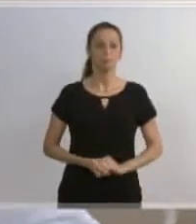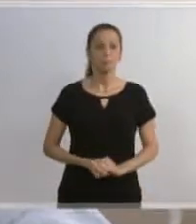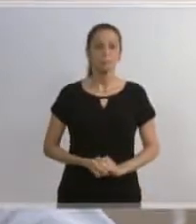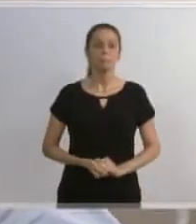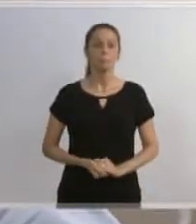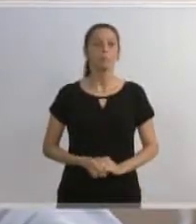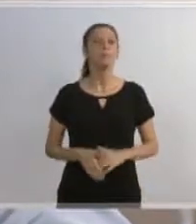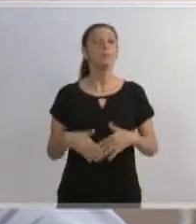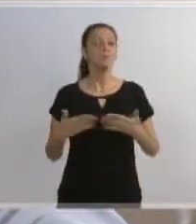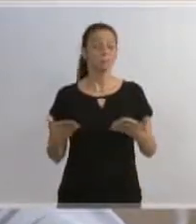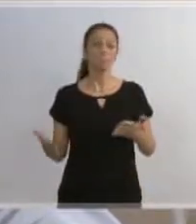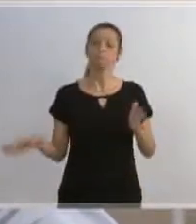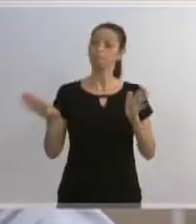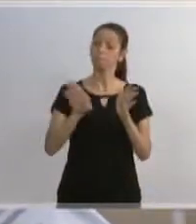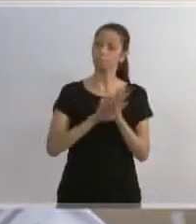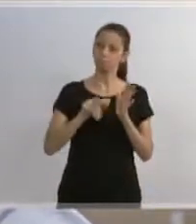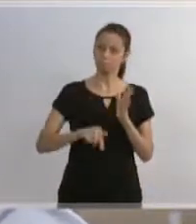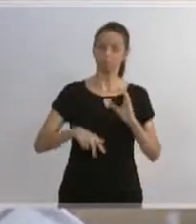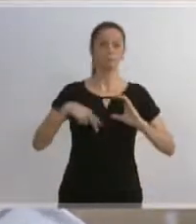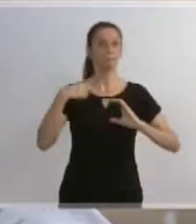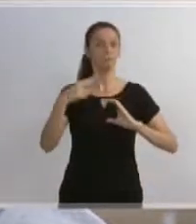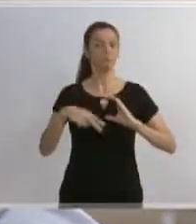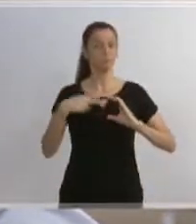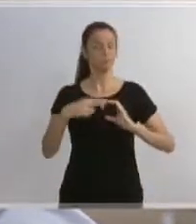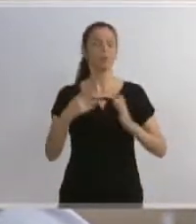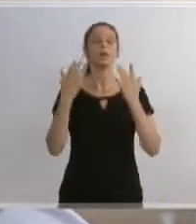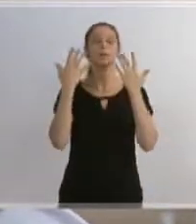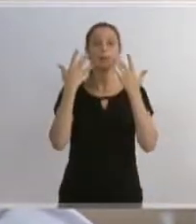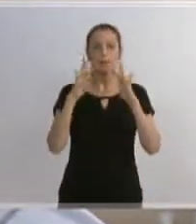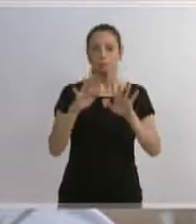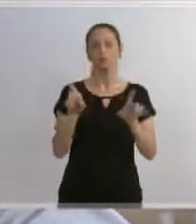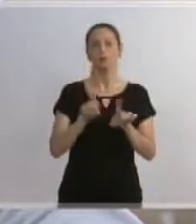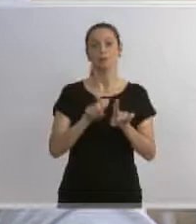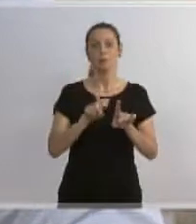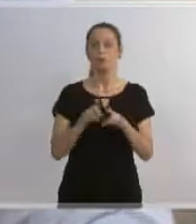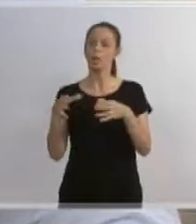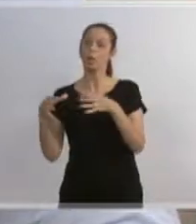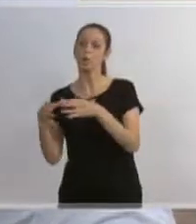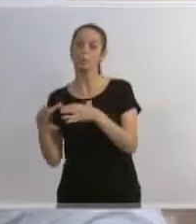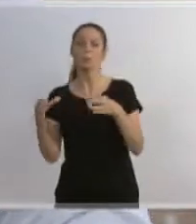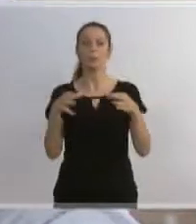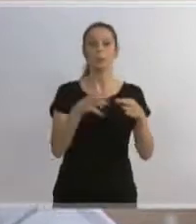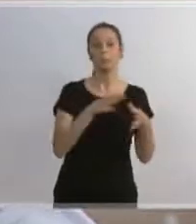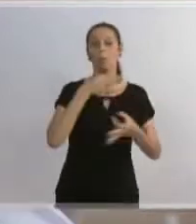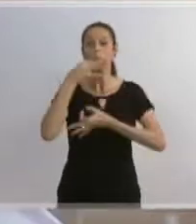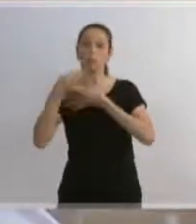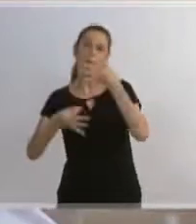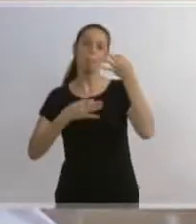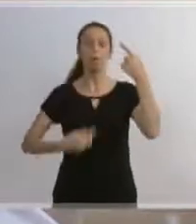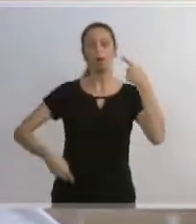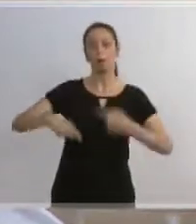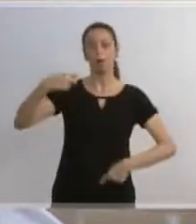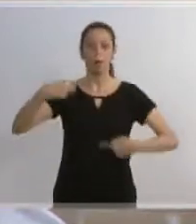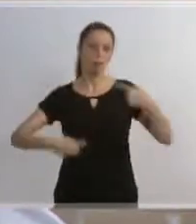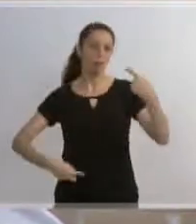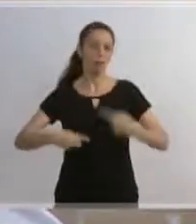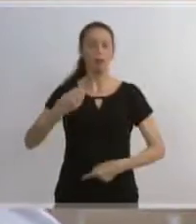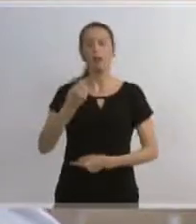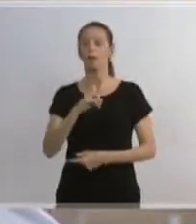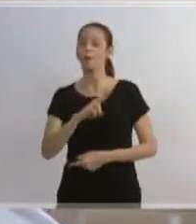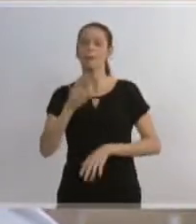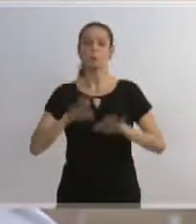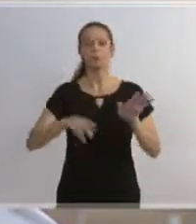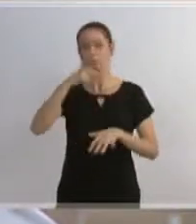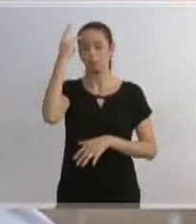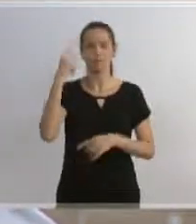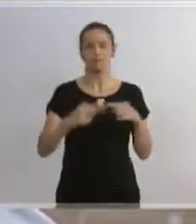a gente chegou nessa casa democrática, é natural que as nossas posições sejam aceitas ou não sejam aceitas, sejam reprovadas os